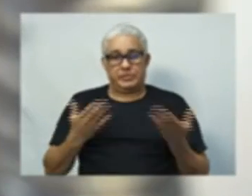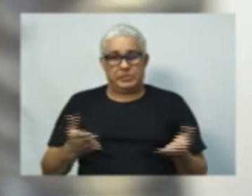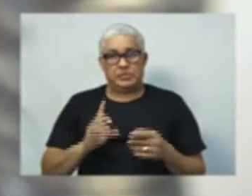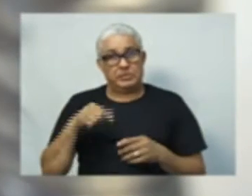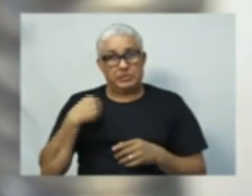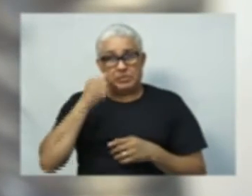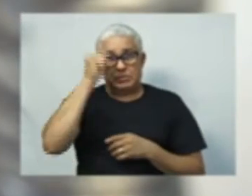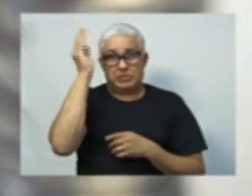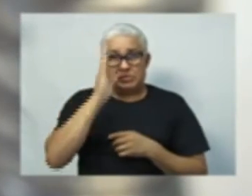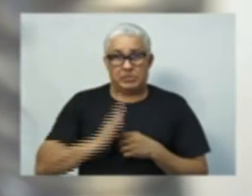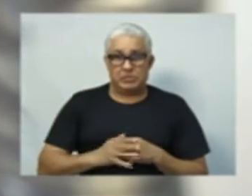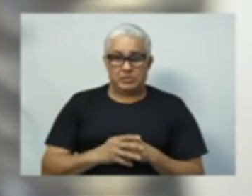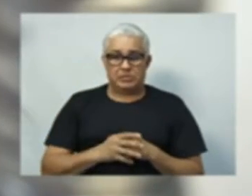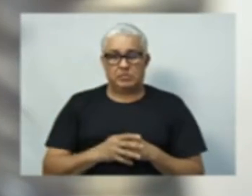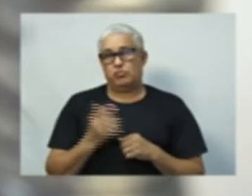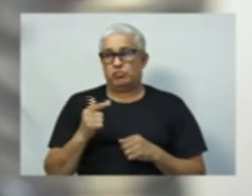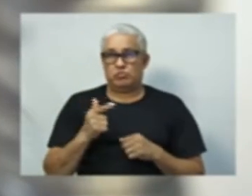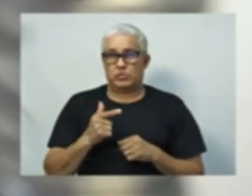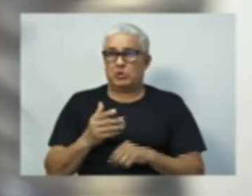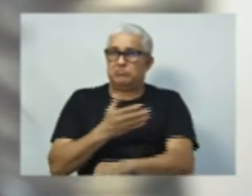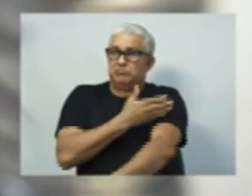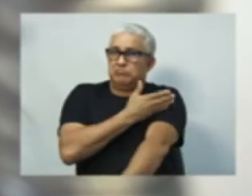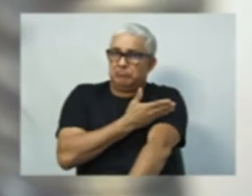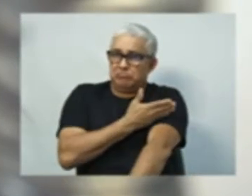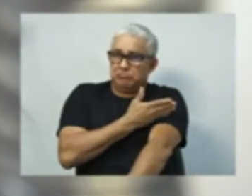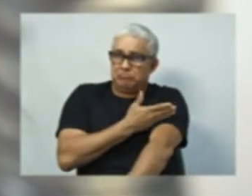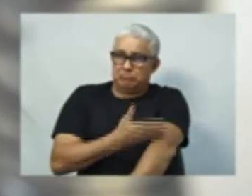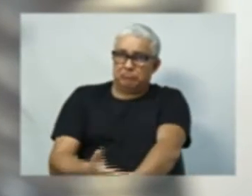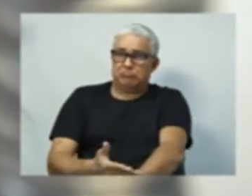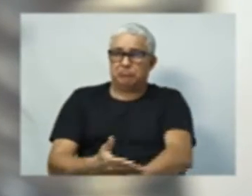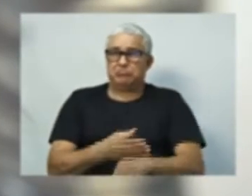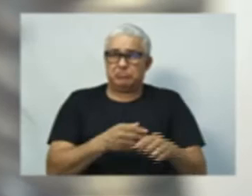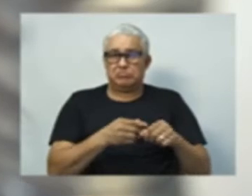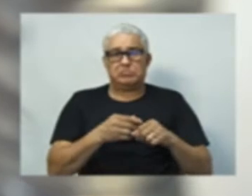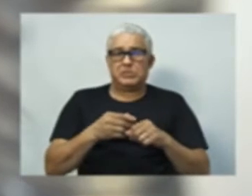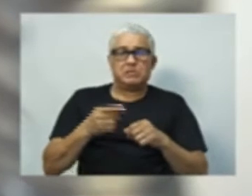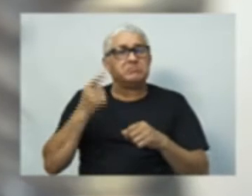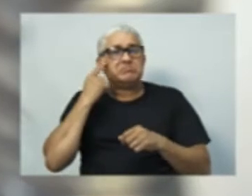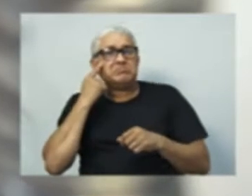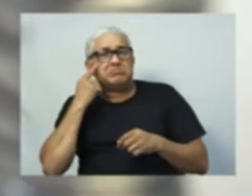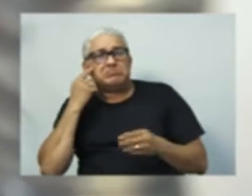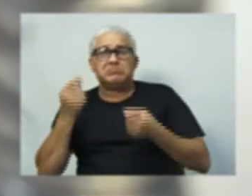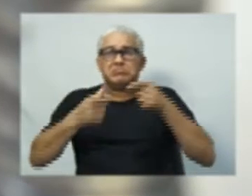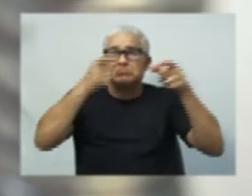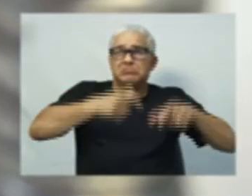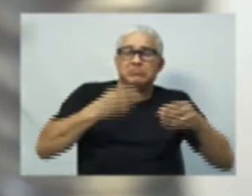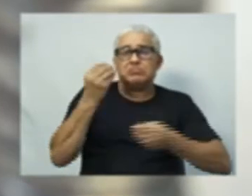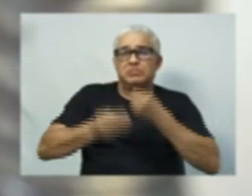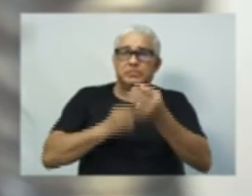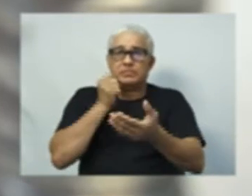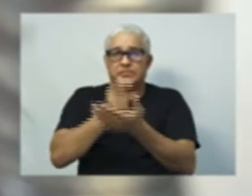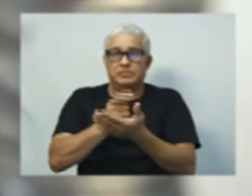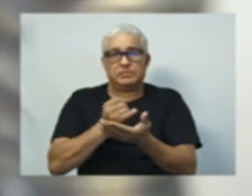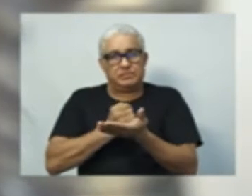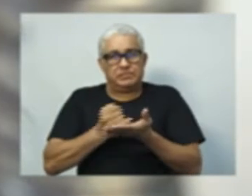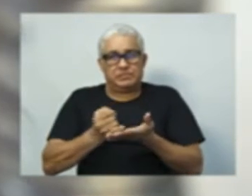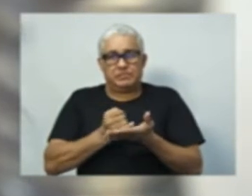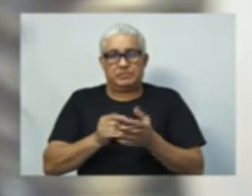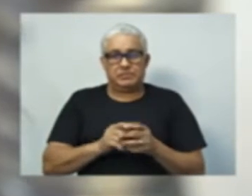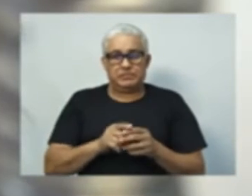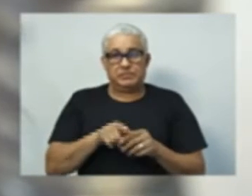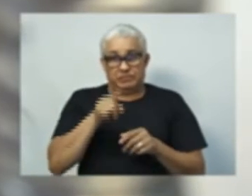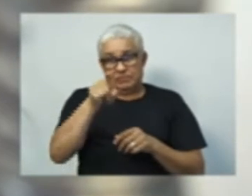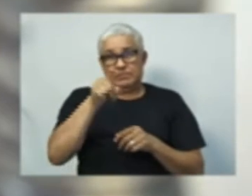nós brasileiros não temos o costume de analisar e identificar onde, como e por que pagamos impostos. Mas